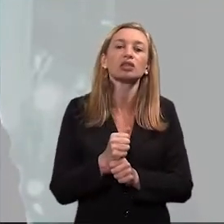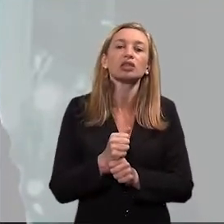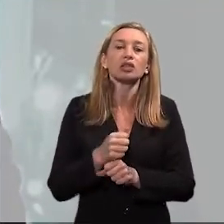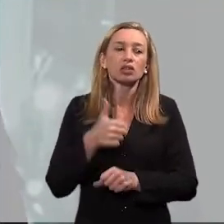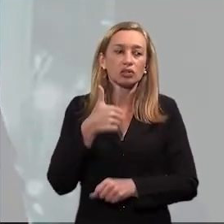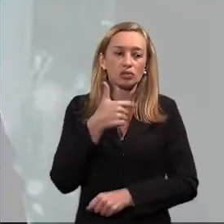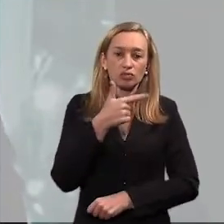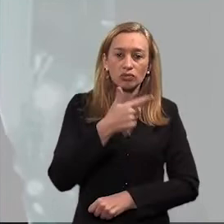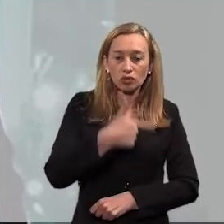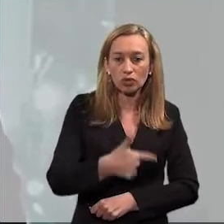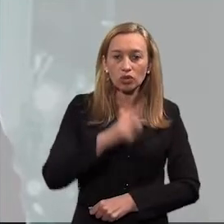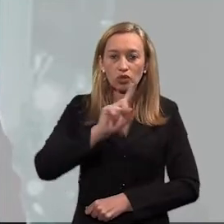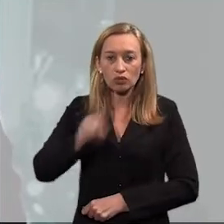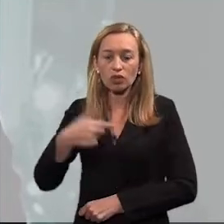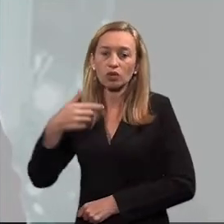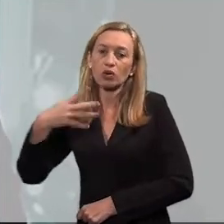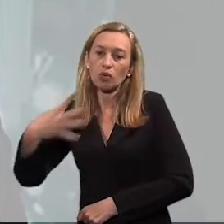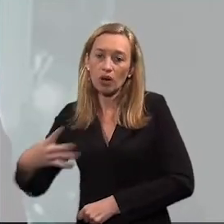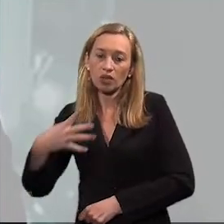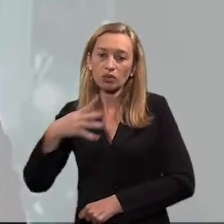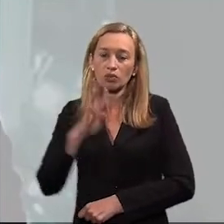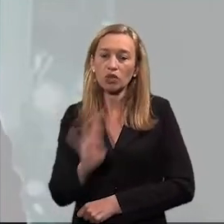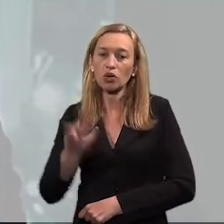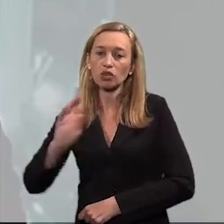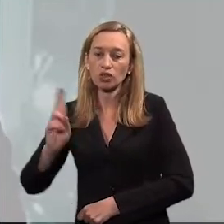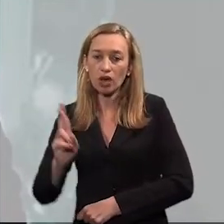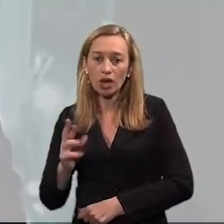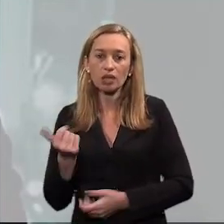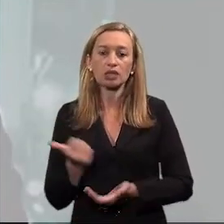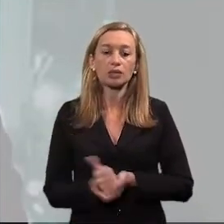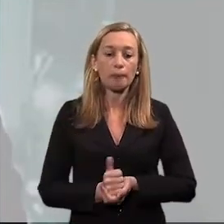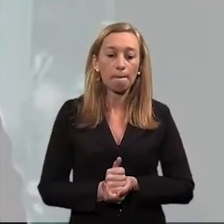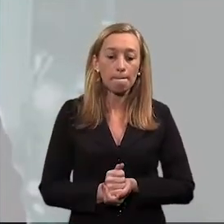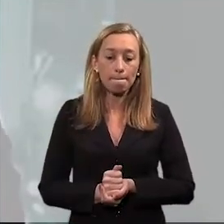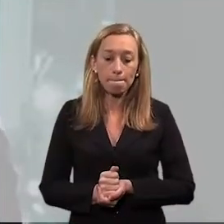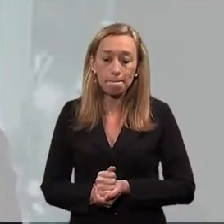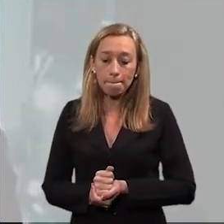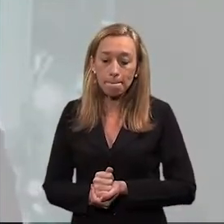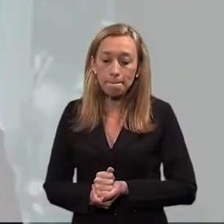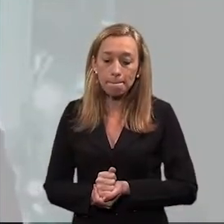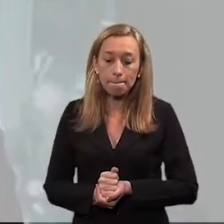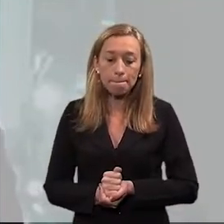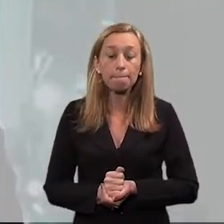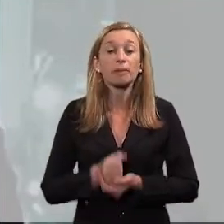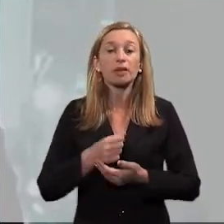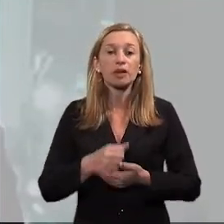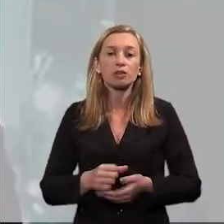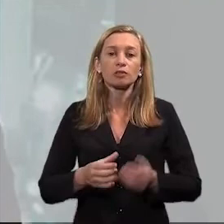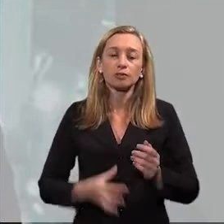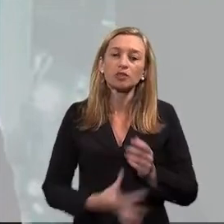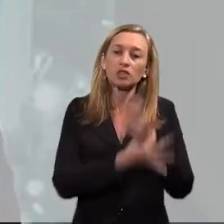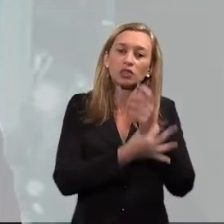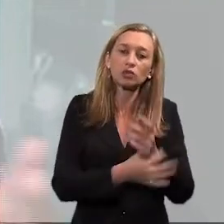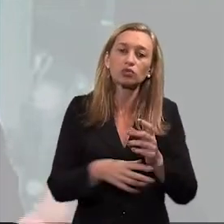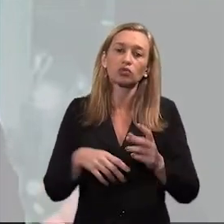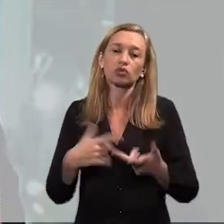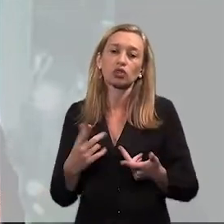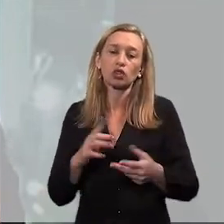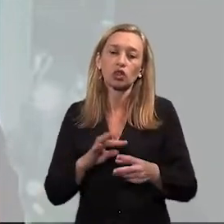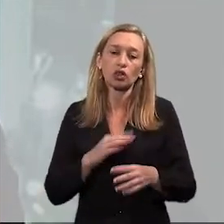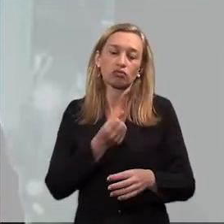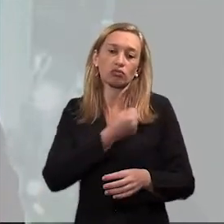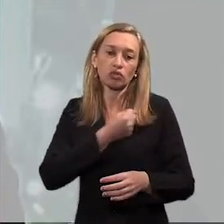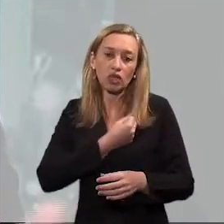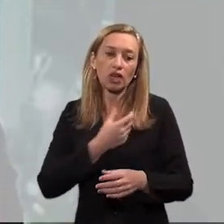autorização de pagamento é 2,4 bilhões de reais. Então, sendo bastante seguro